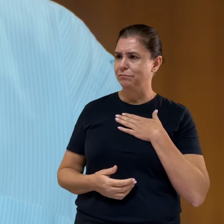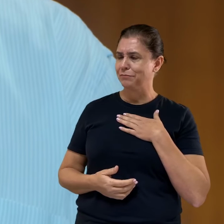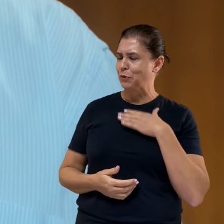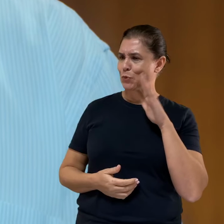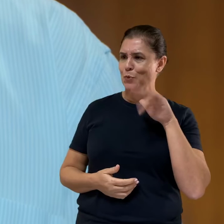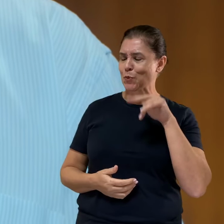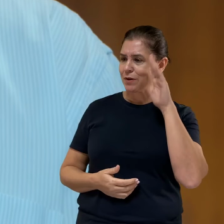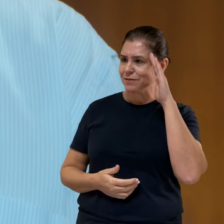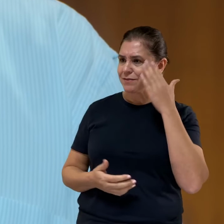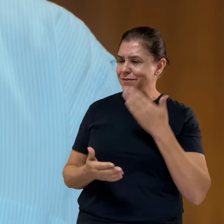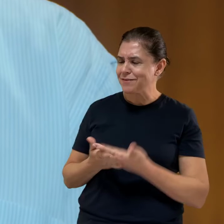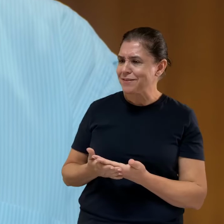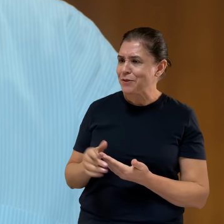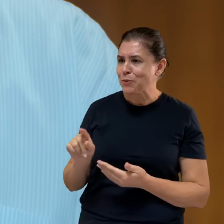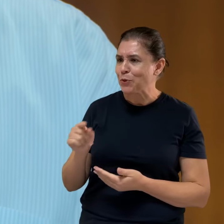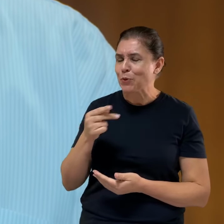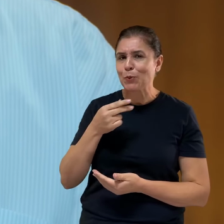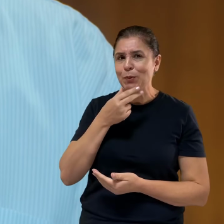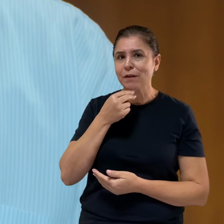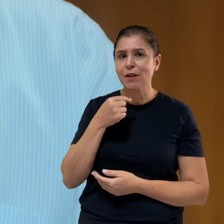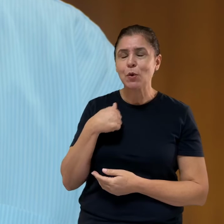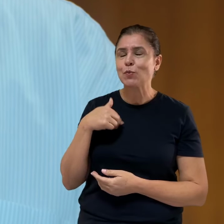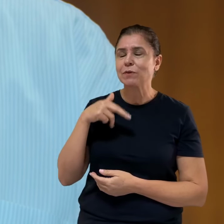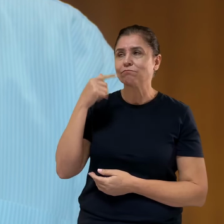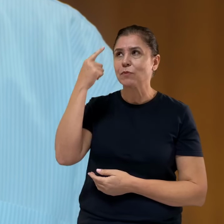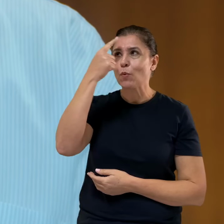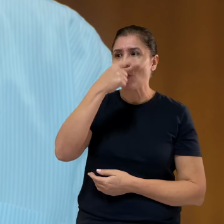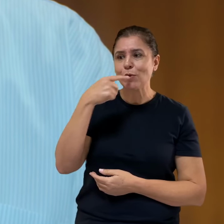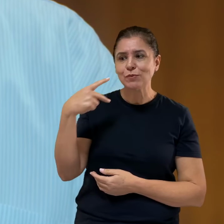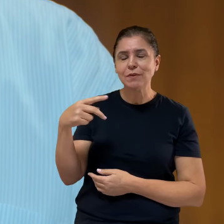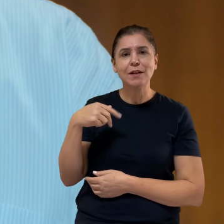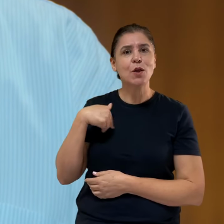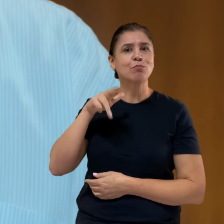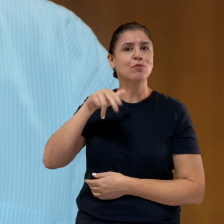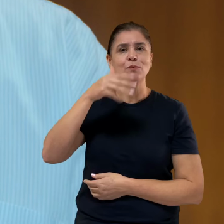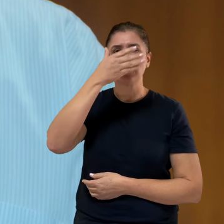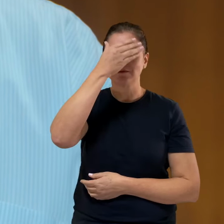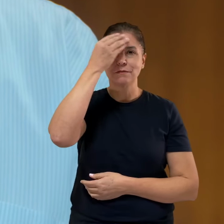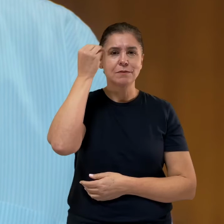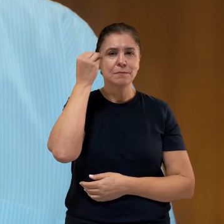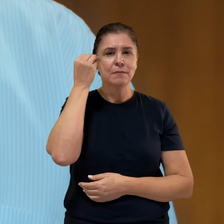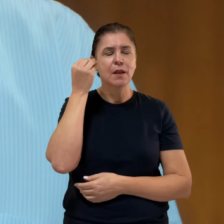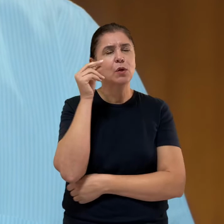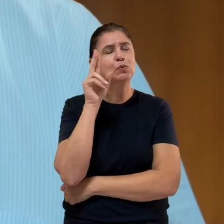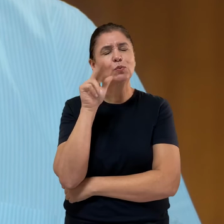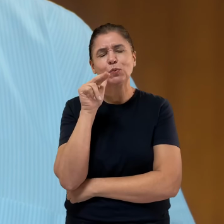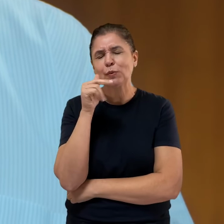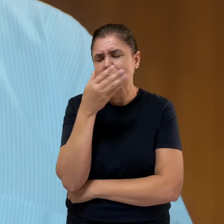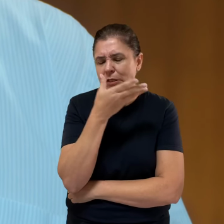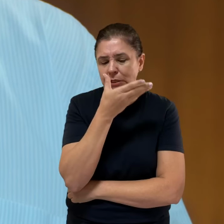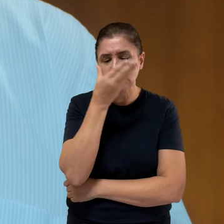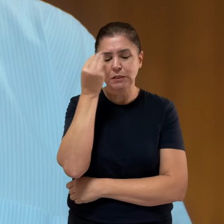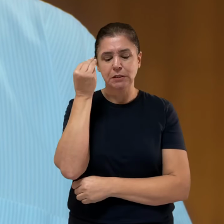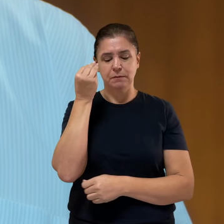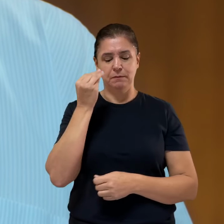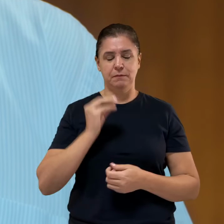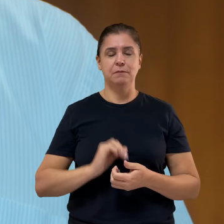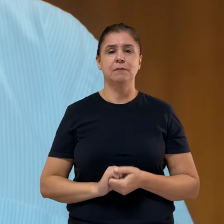Eu nunca esqueci o rosto desse menino. Nunca esqueci